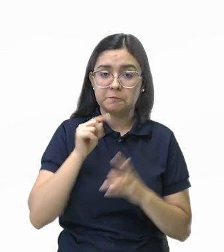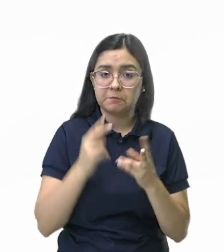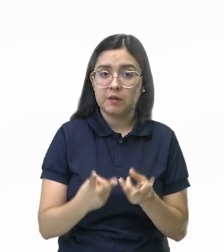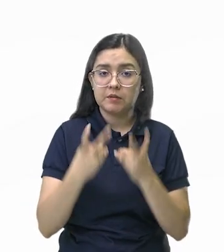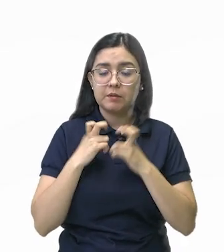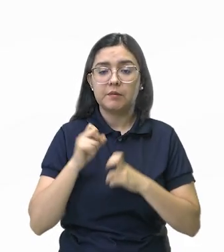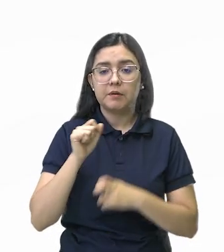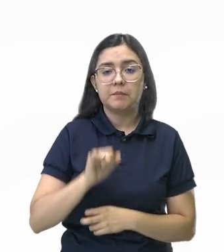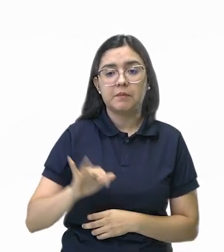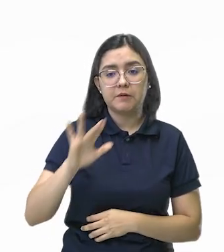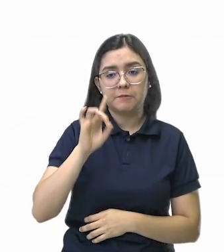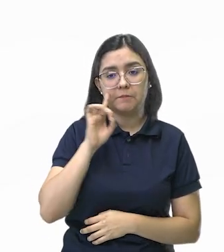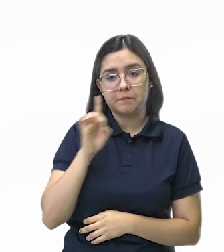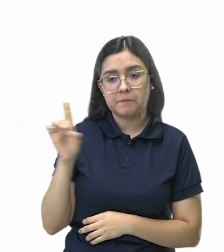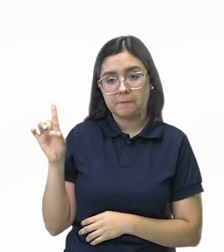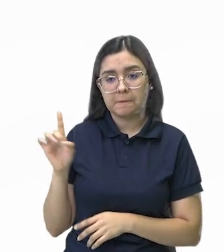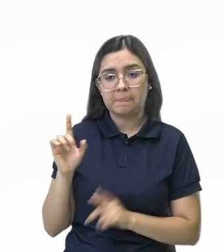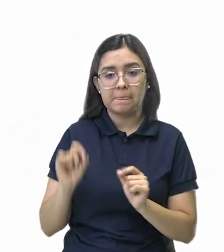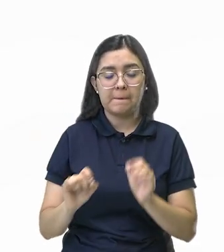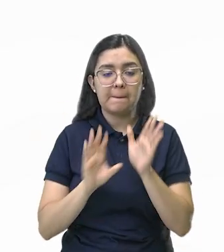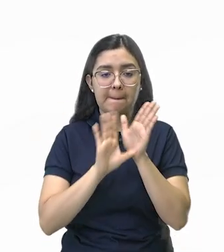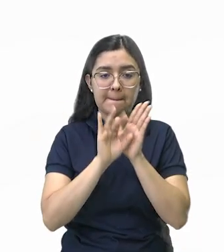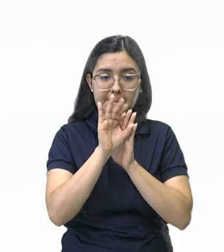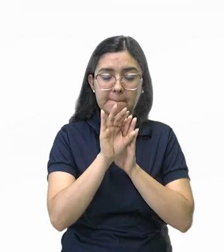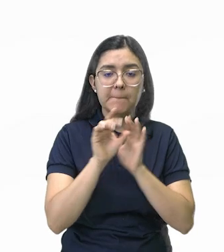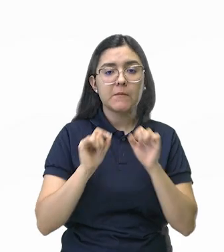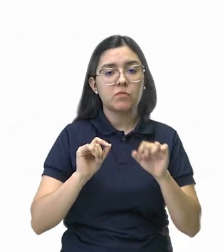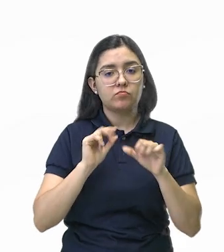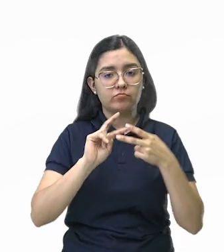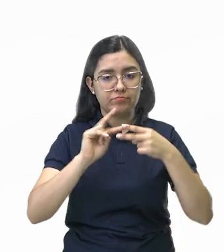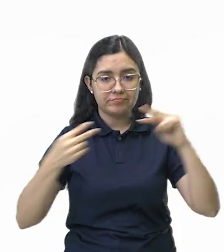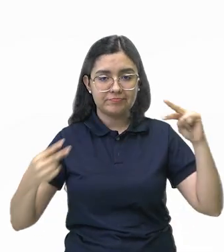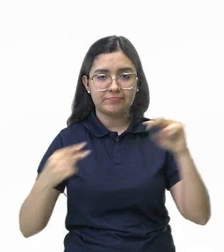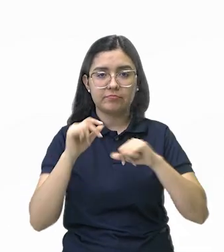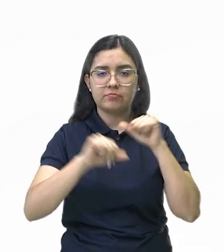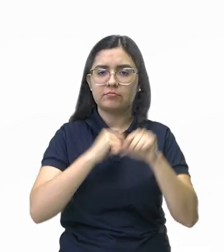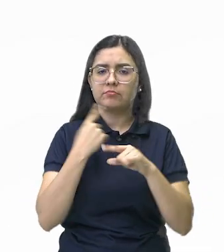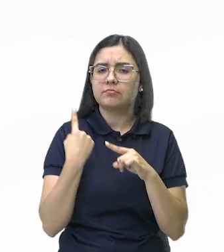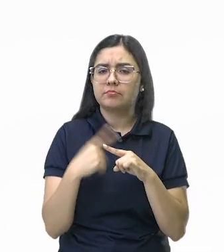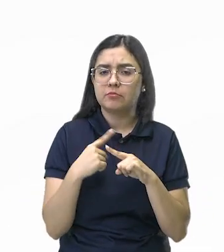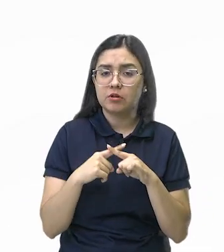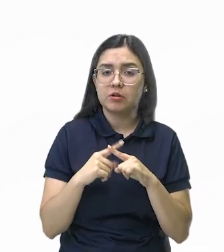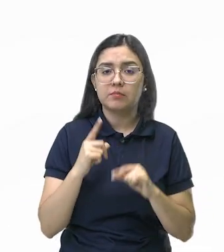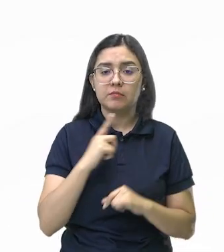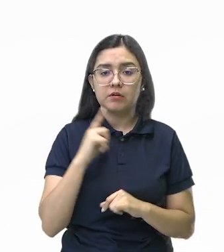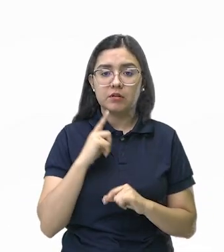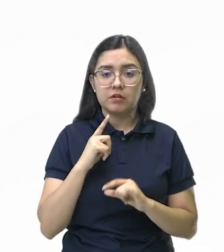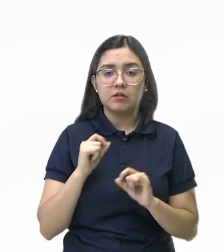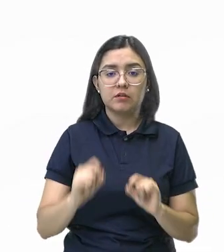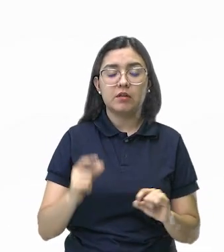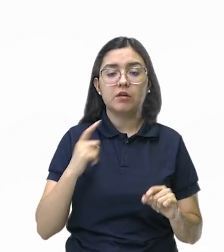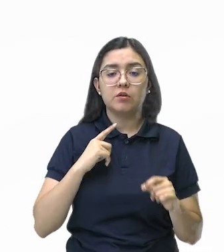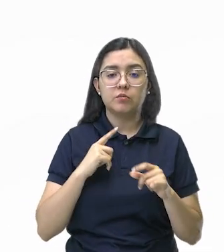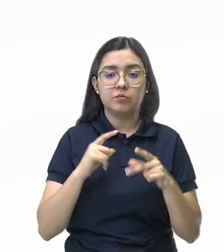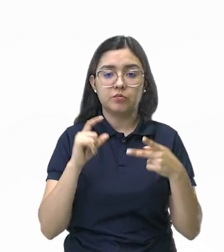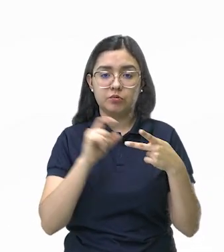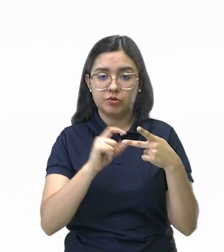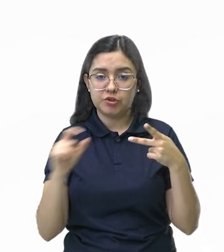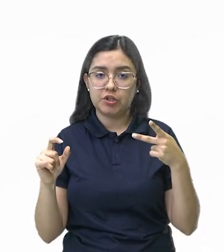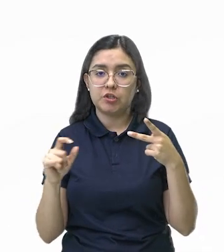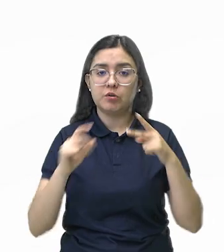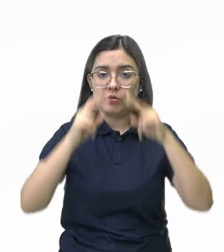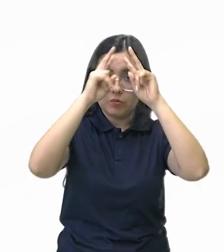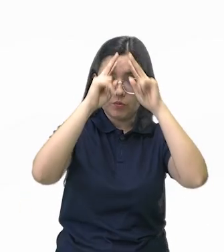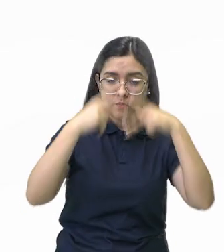imagem que essa bactéria ela foi geneticamente modificada, por quê? Porque ela recebeu um gene humano,